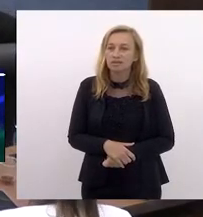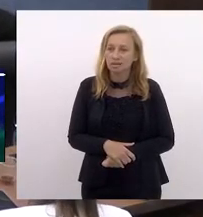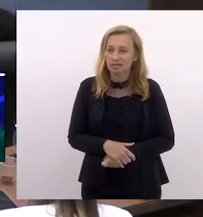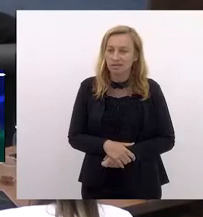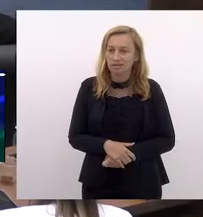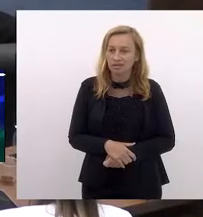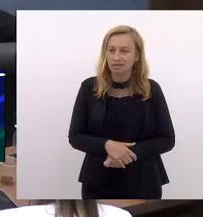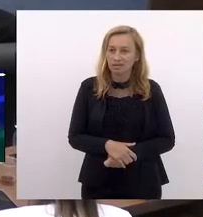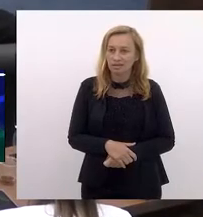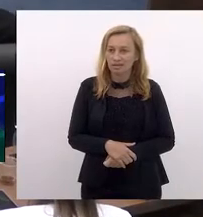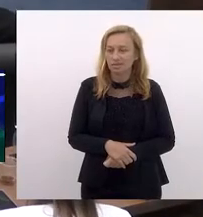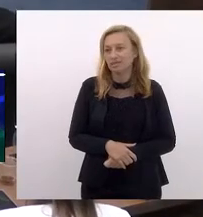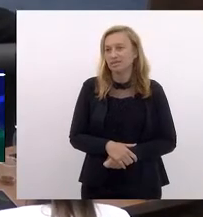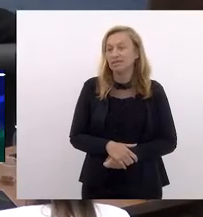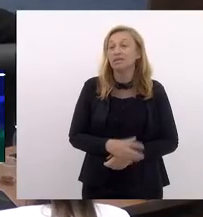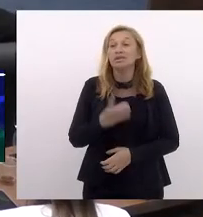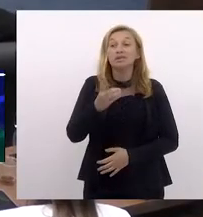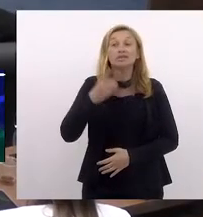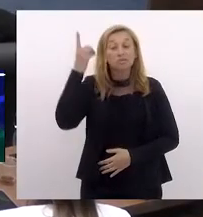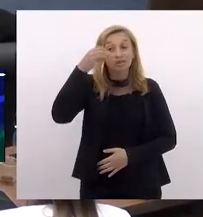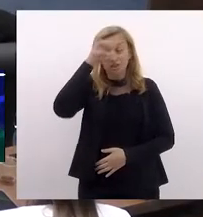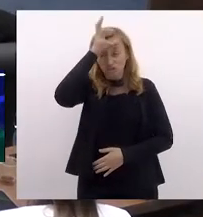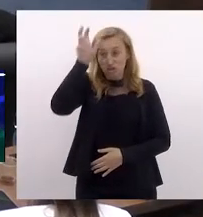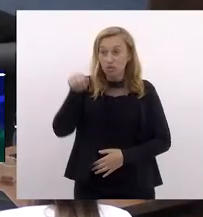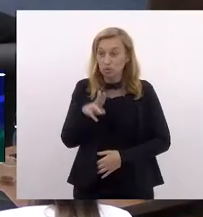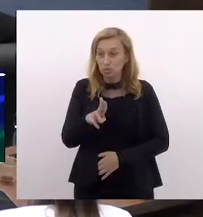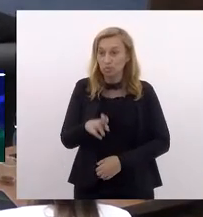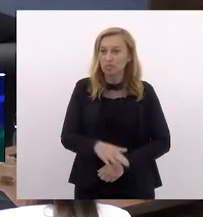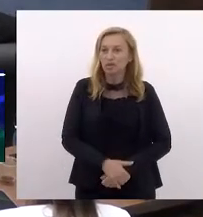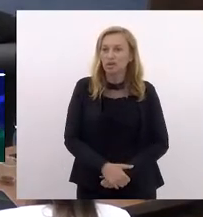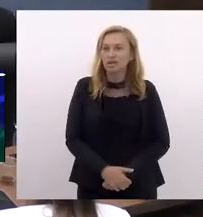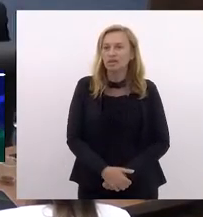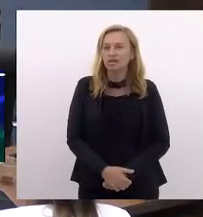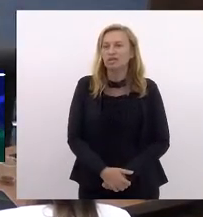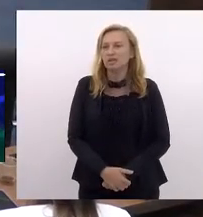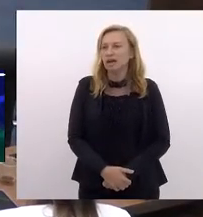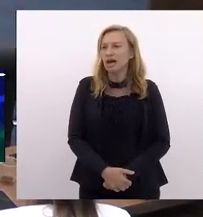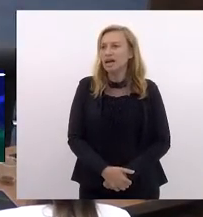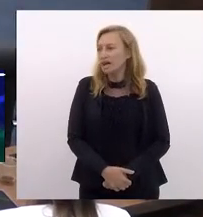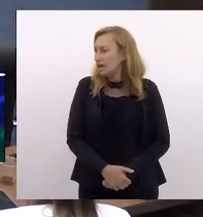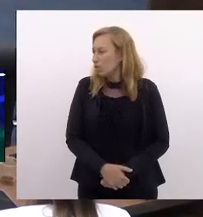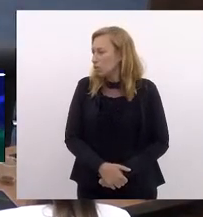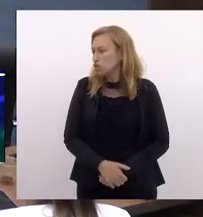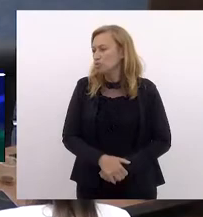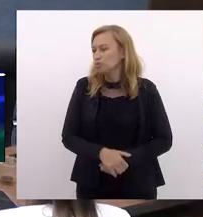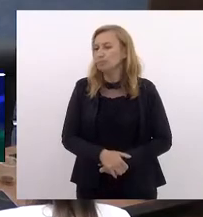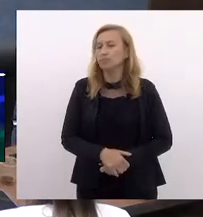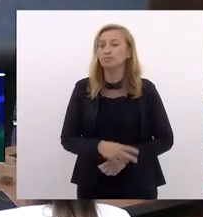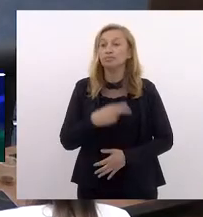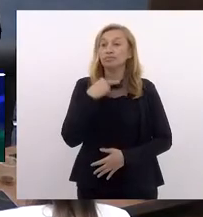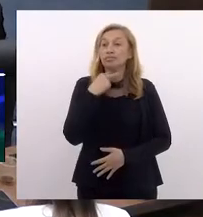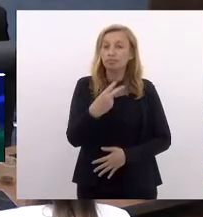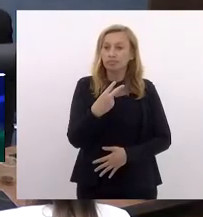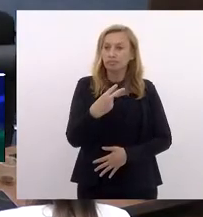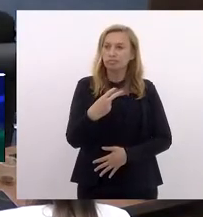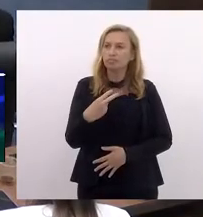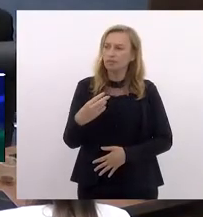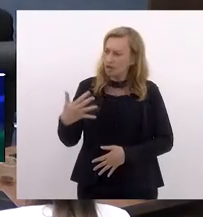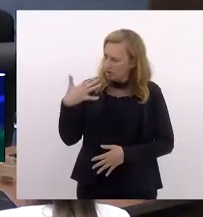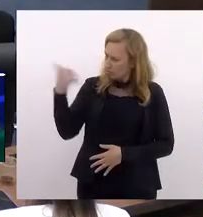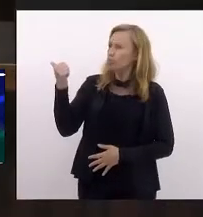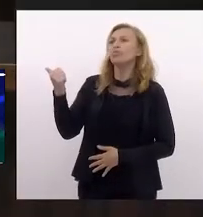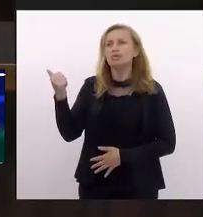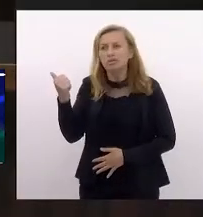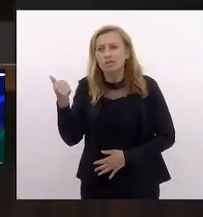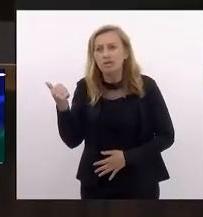o deputado a Tia Jô o deputado a tia Jô assim de viva voz é uma convocação